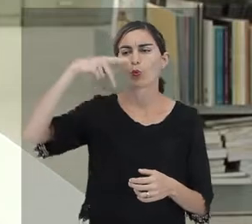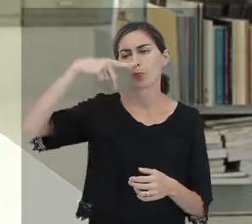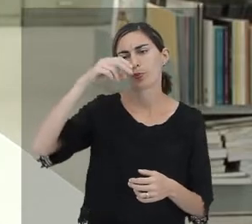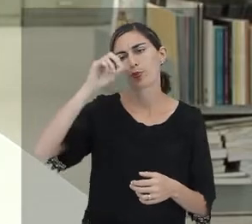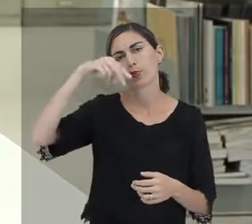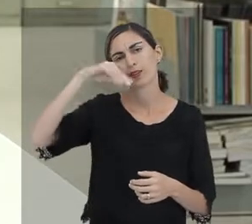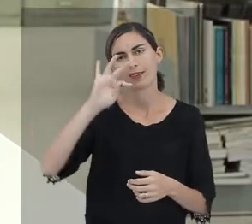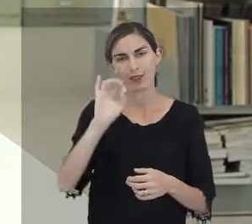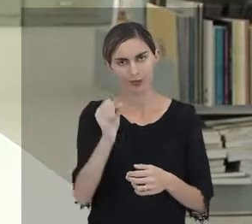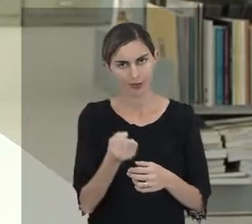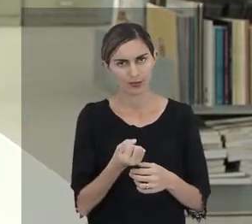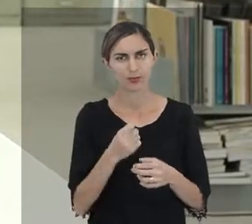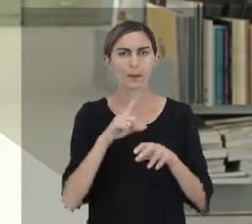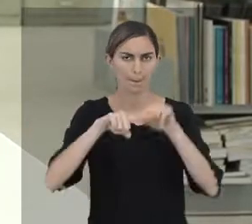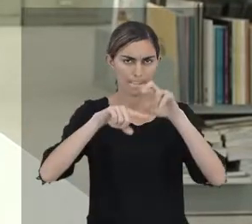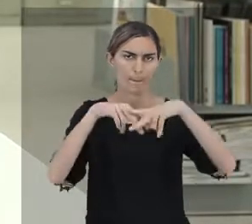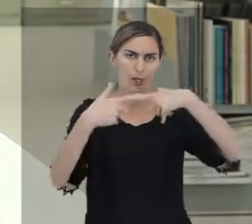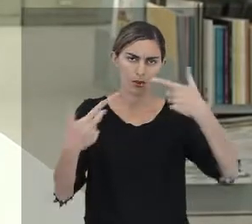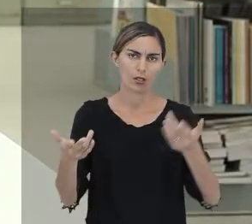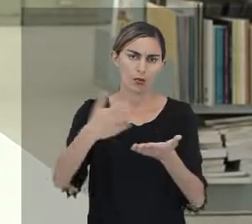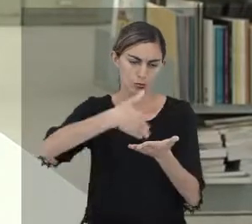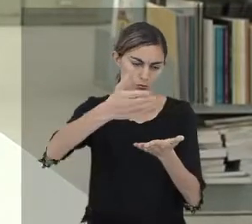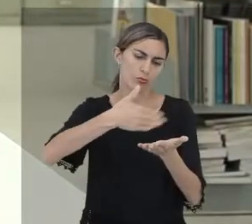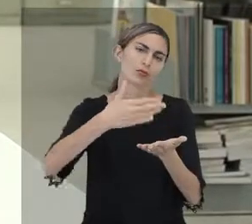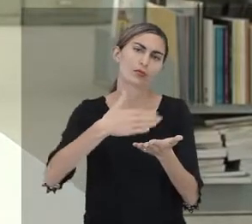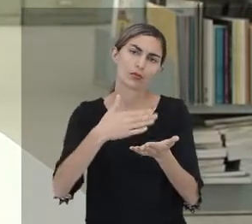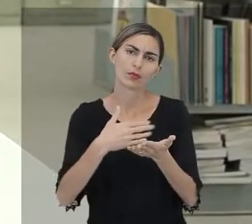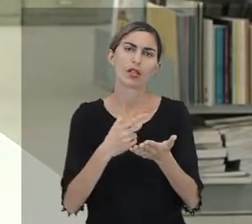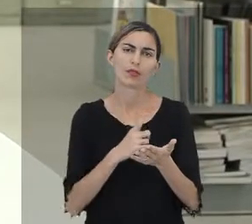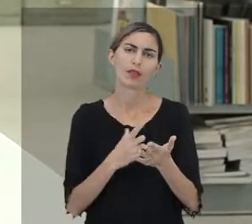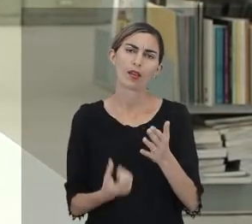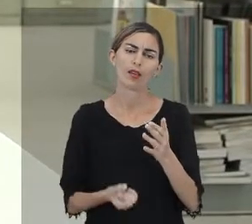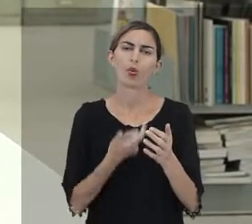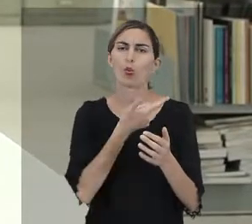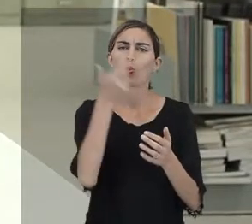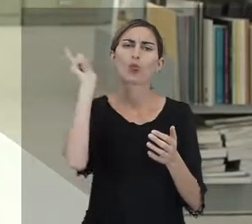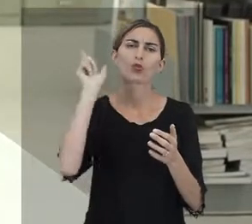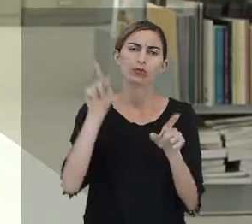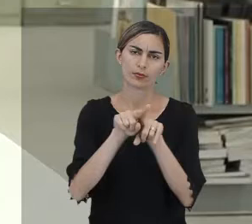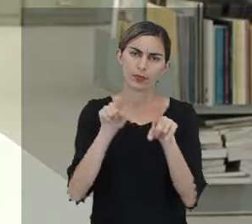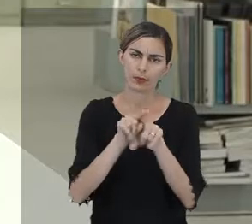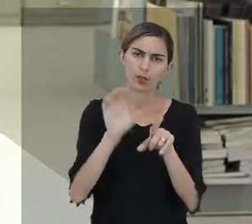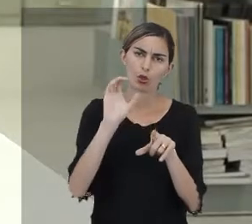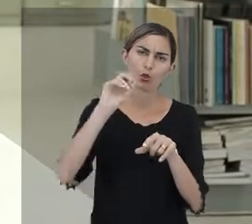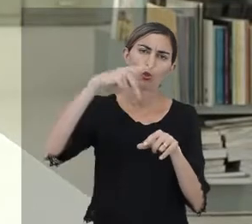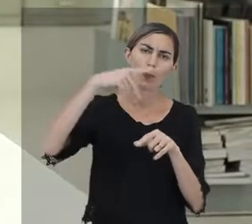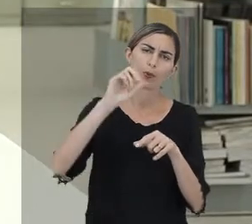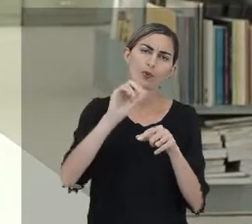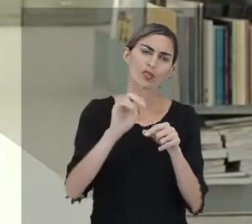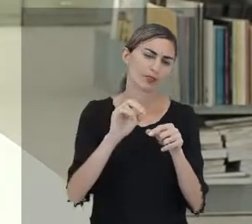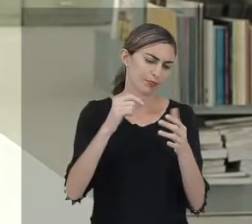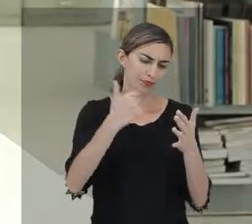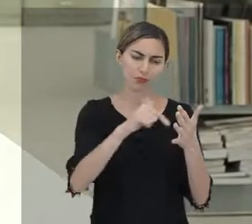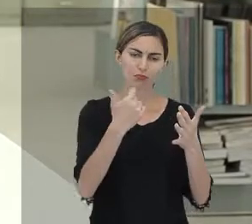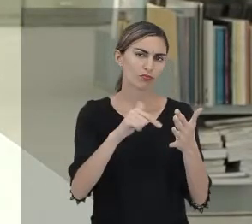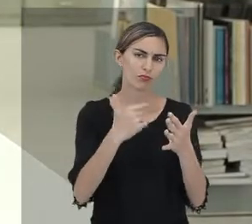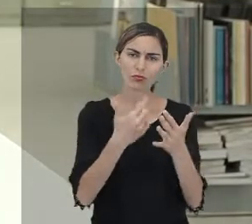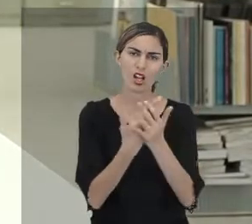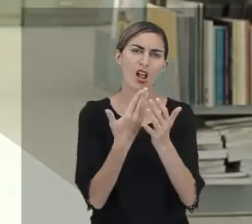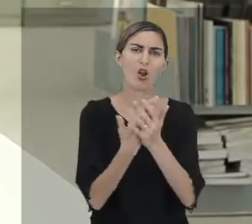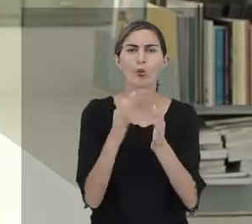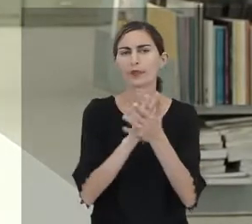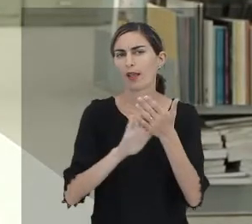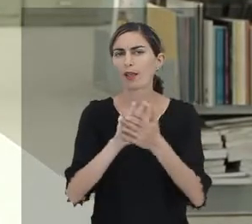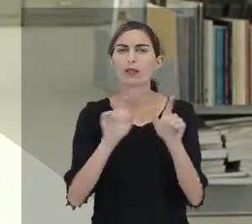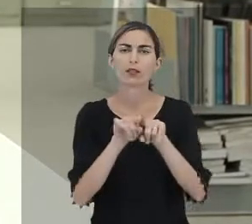no nosso material, no nosso caderno, e existem ainda outros componentes que nem estão nessa aula,